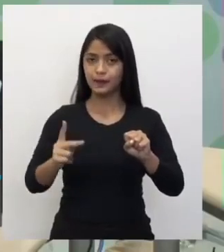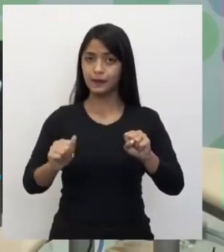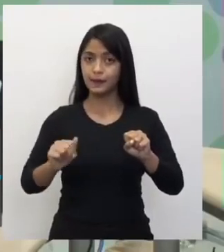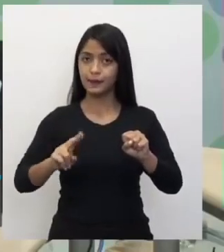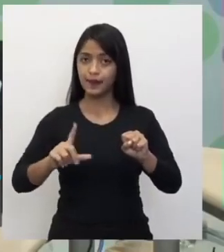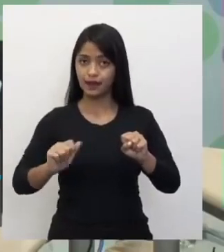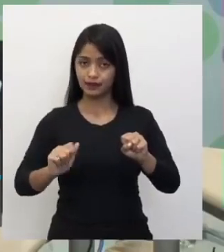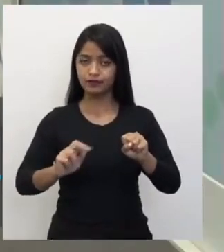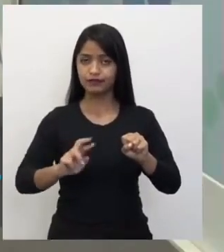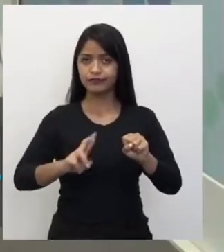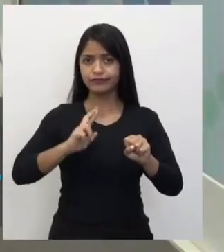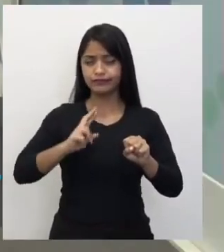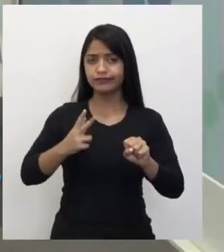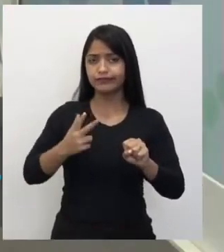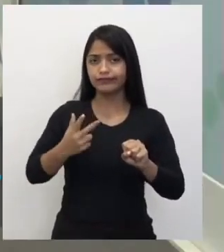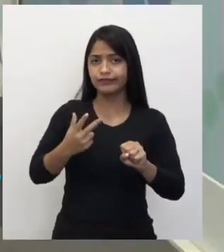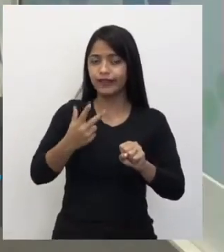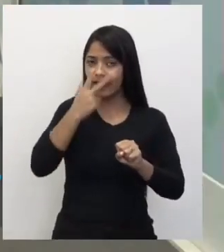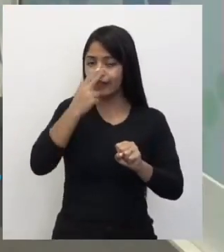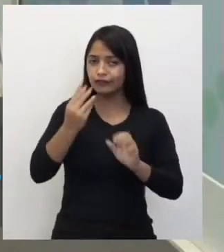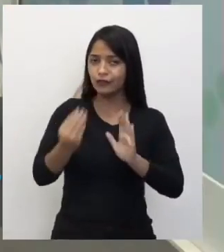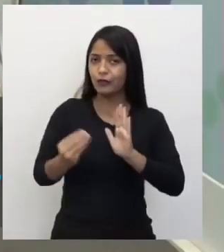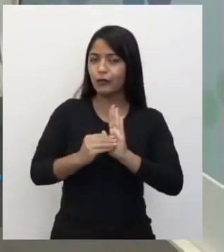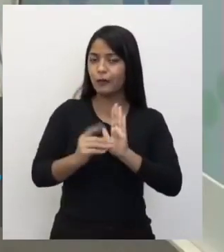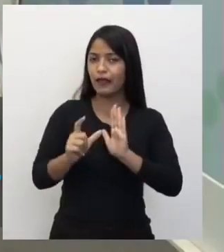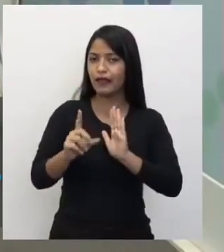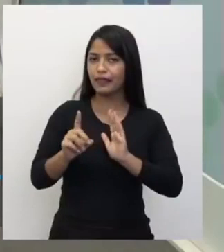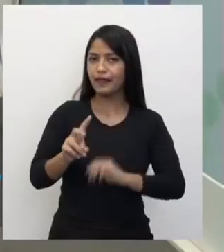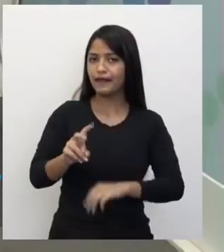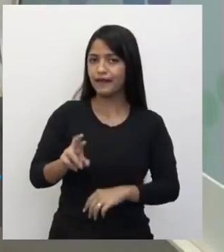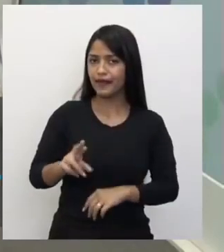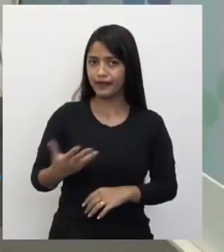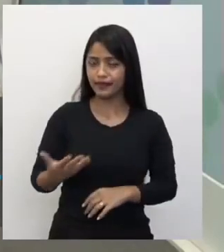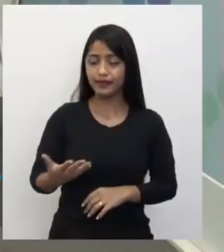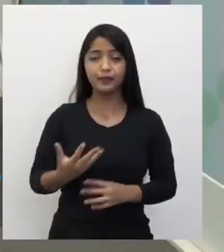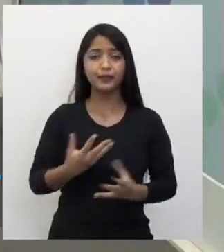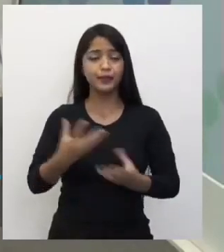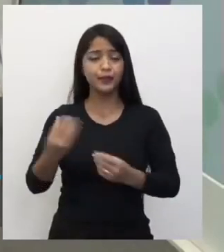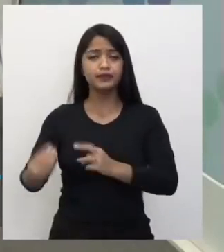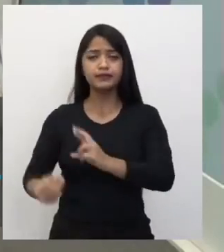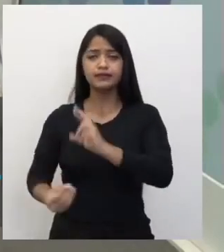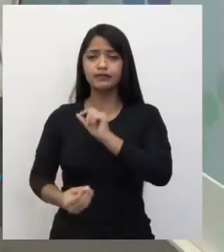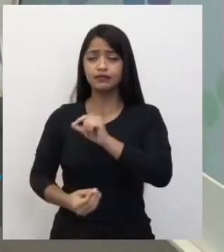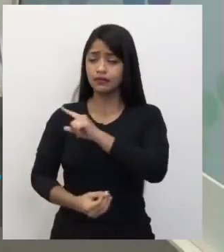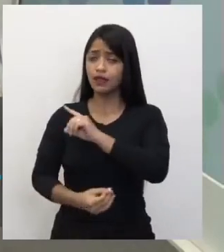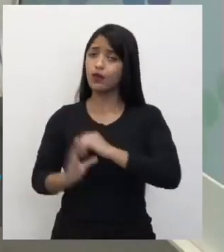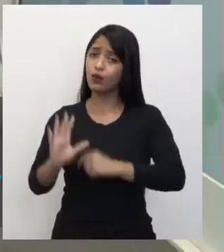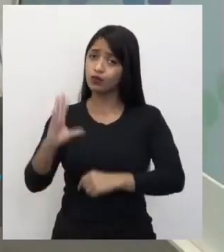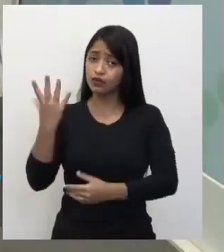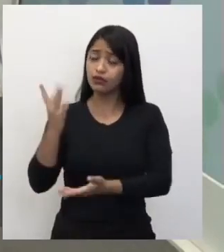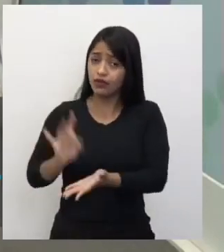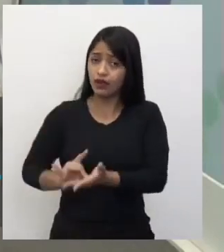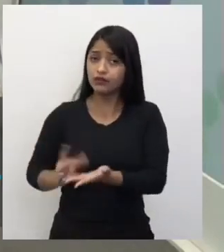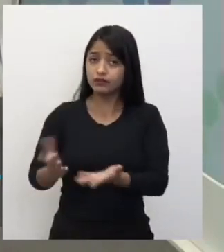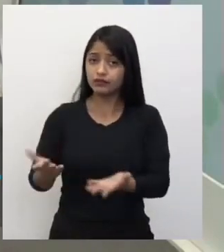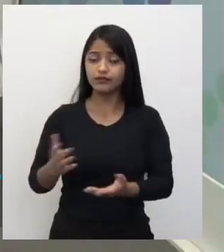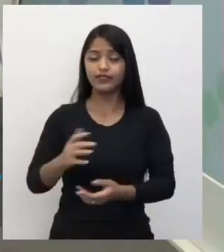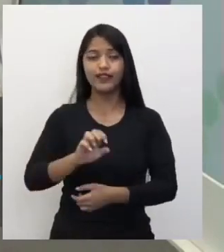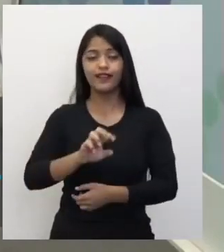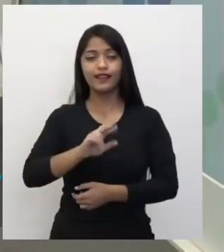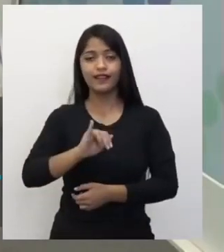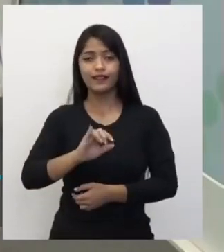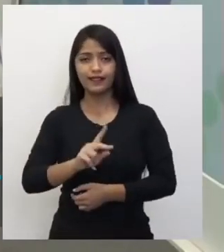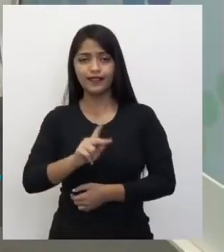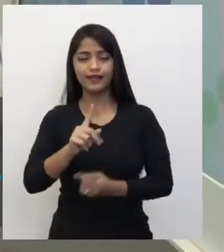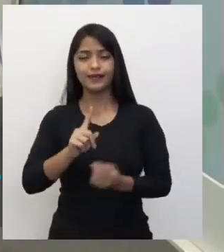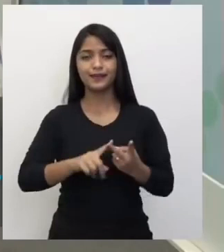um dever ou algo do tipo, ela colocou. Muitos colocando que é algo que aconteceu, né? Uhum. O Eric, da pro Ana Paula.